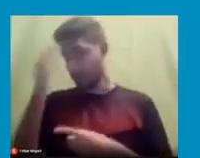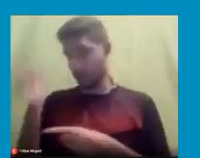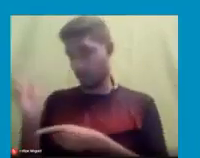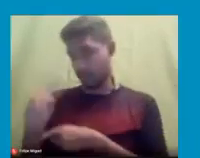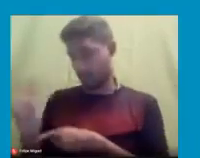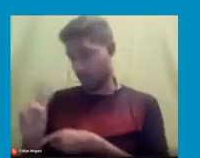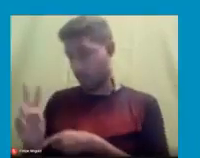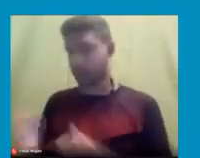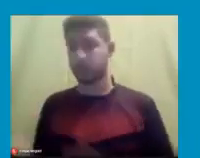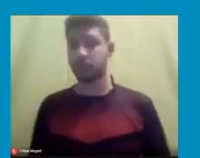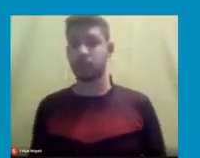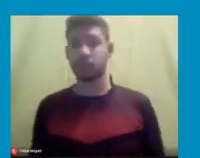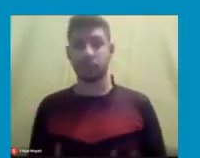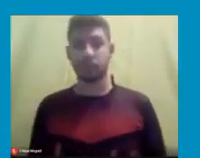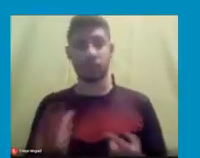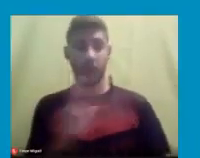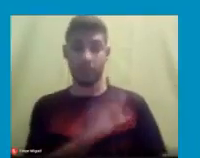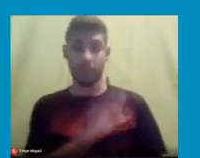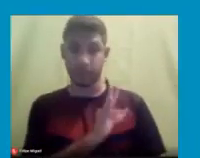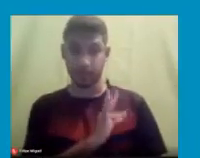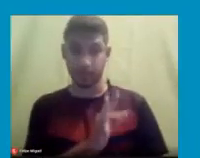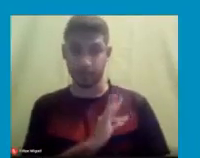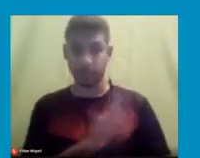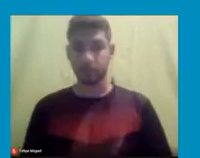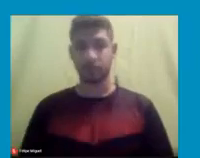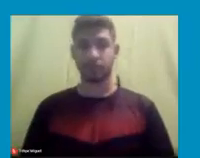da polícia.